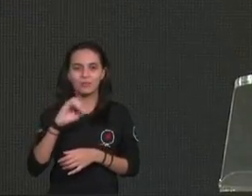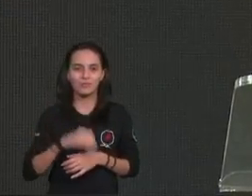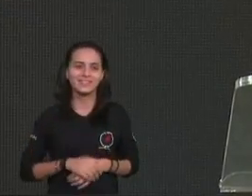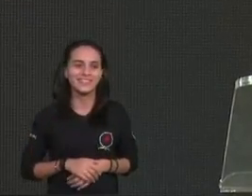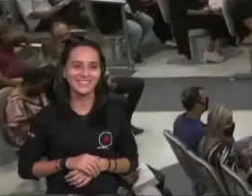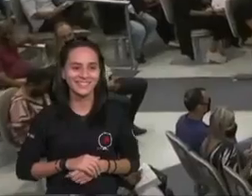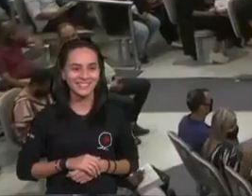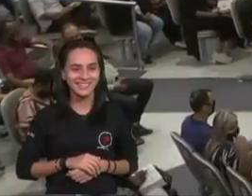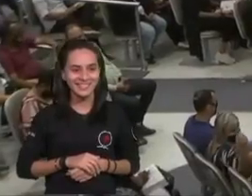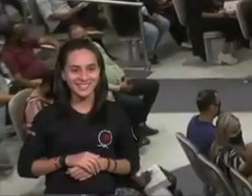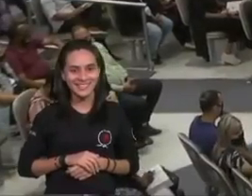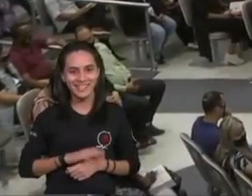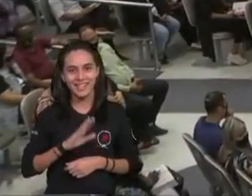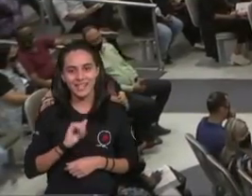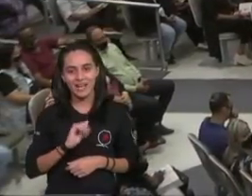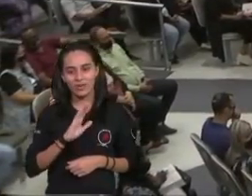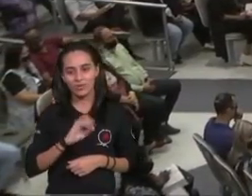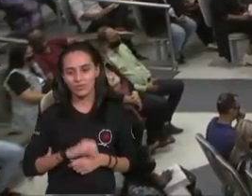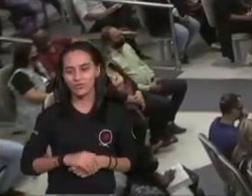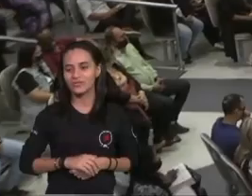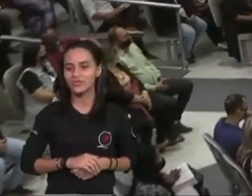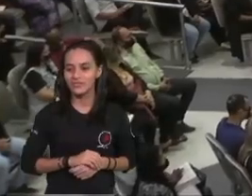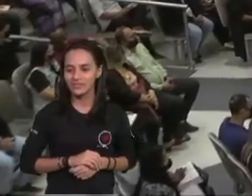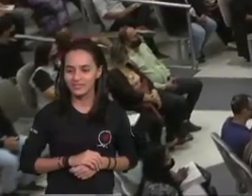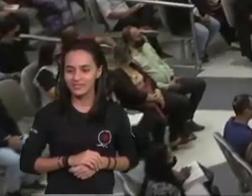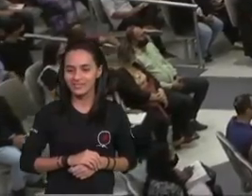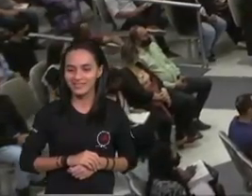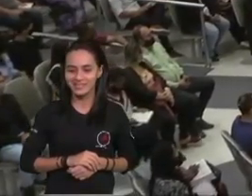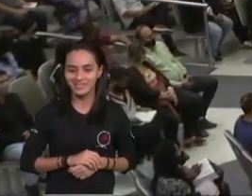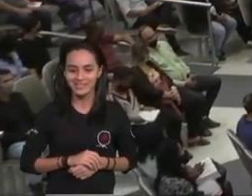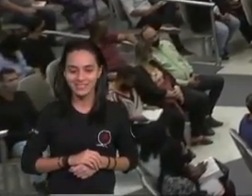E aí e